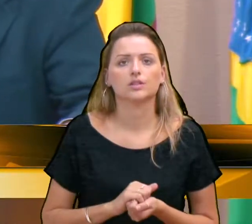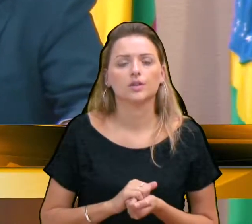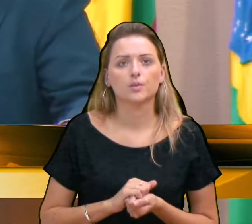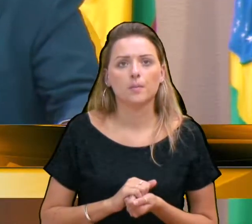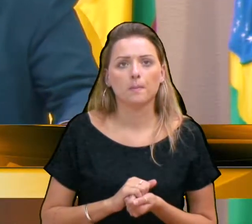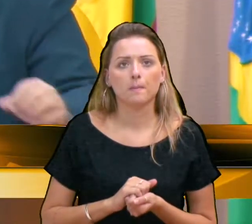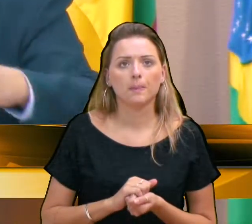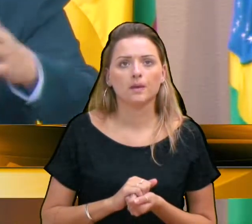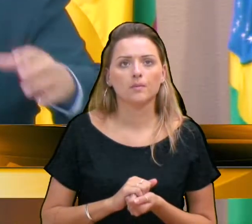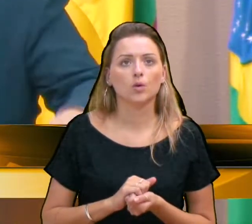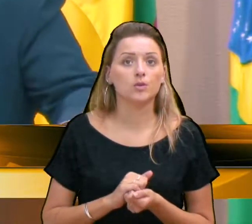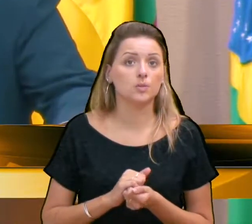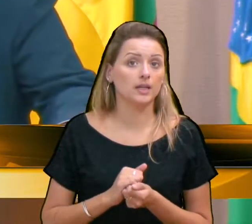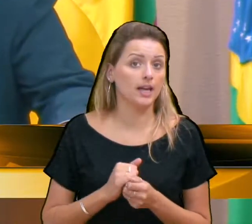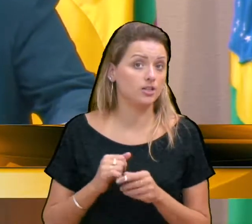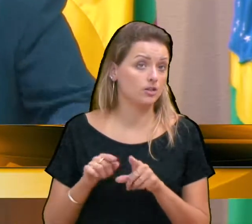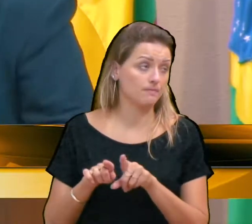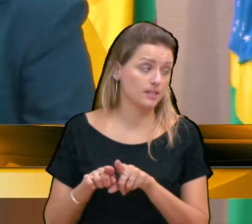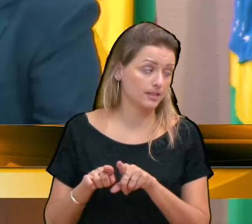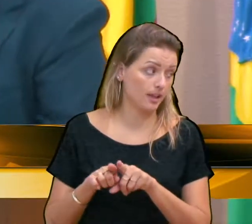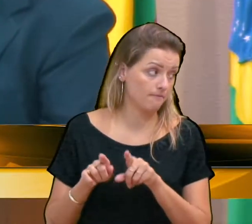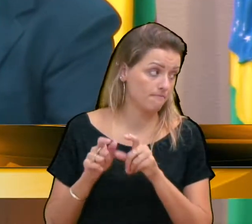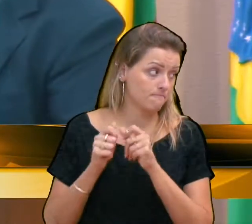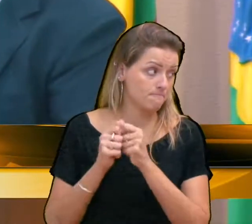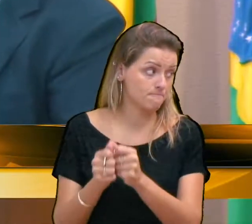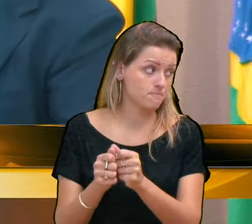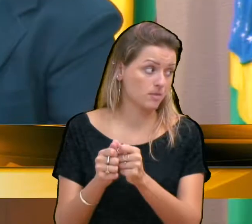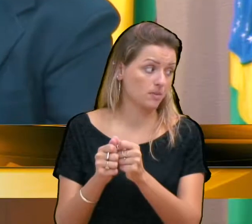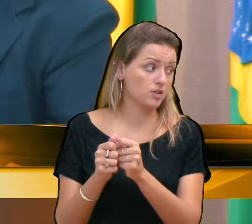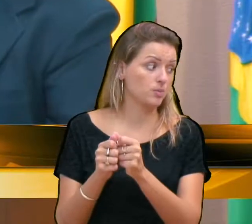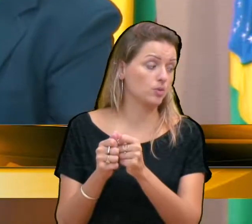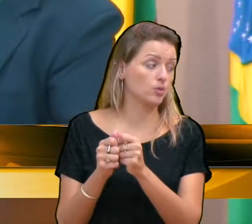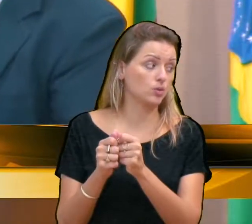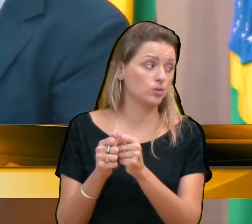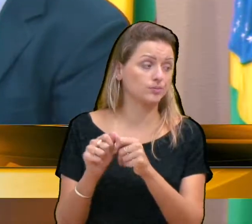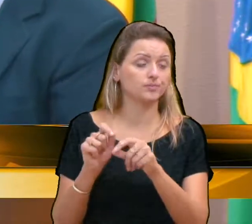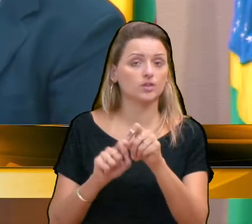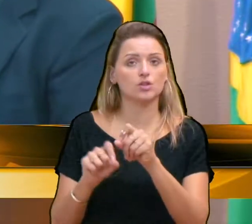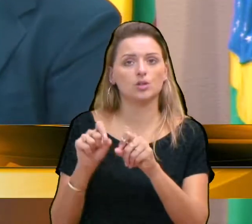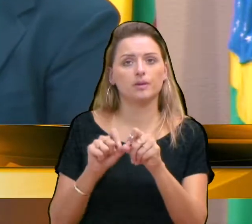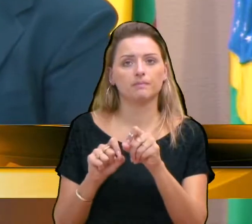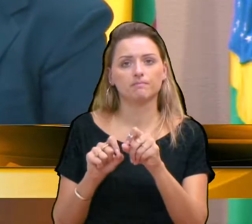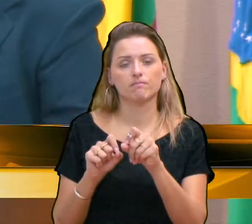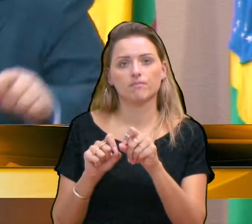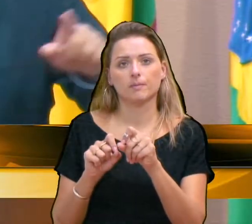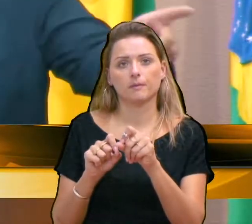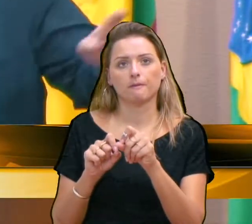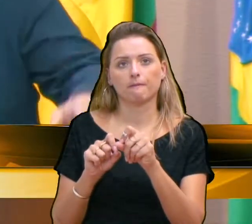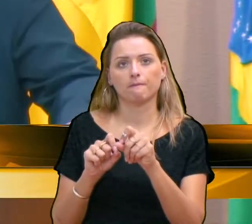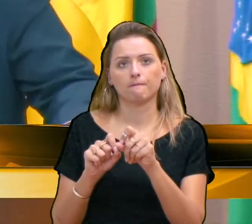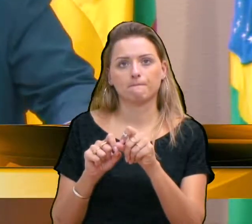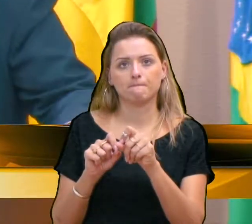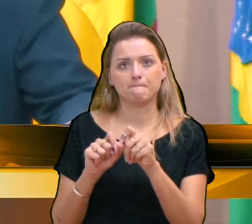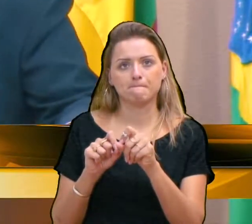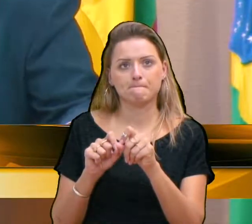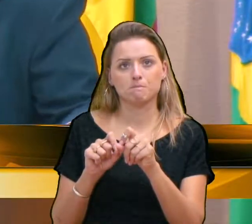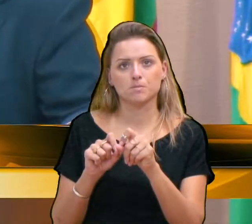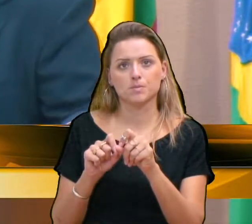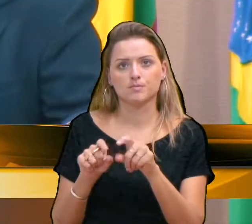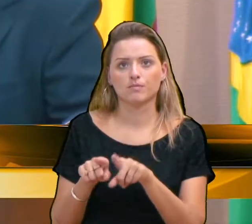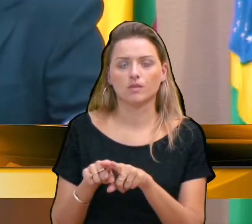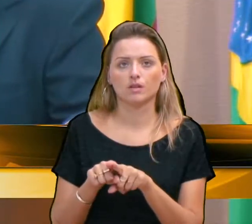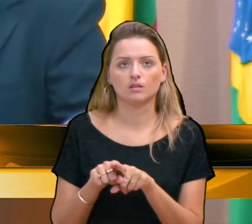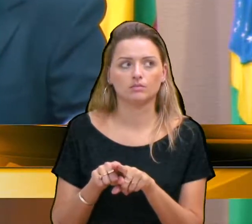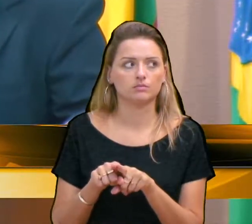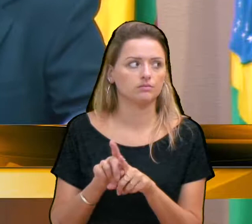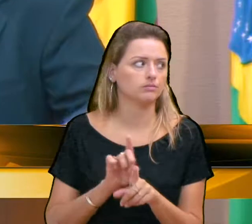enfim, as pessoas que pagam imposto aqui em Caxias, que moram aqui em Caxias, vão ter que contratar uma van e ir